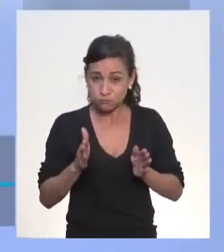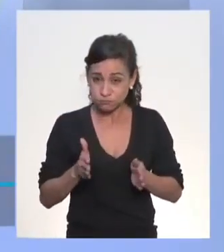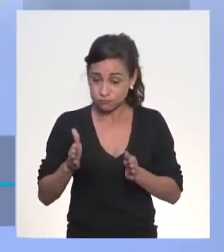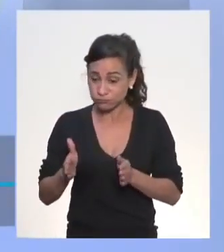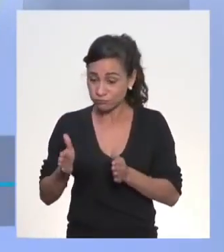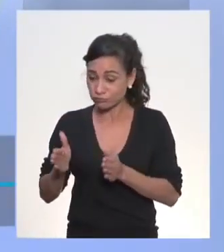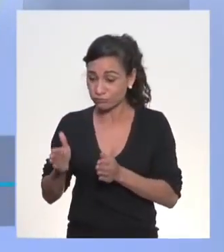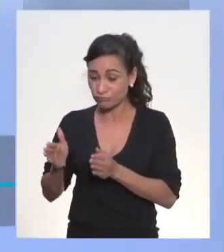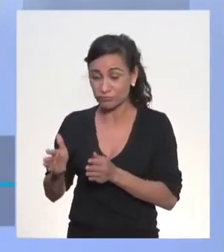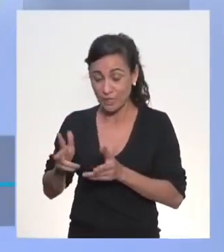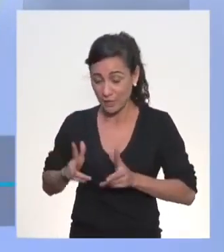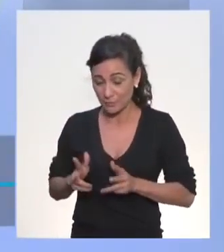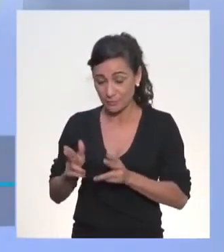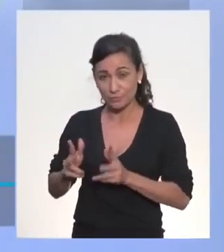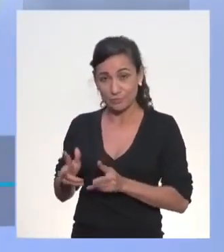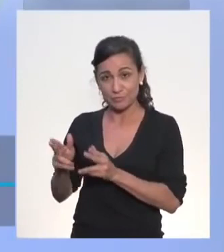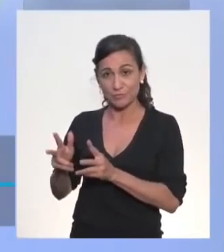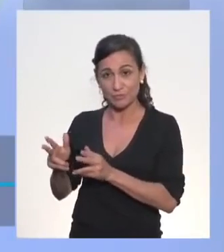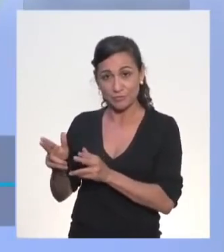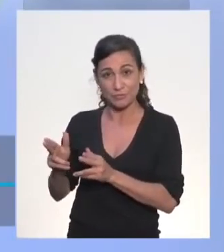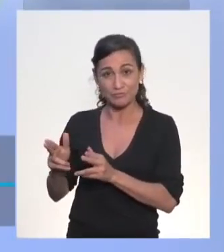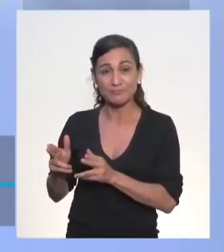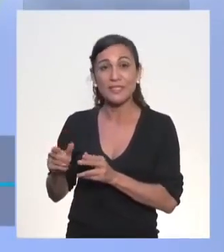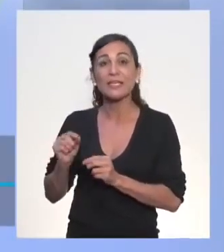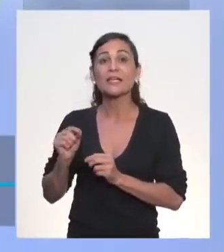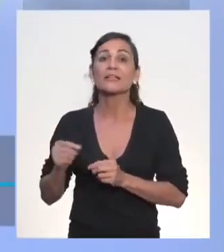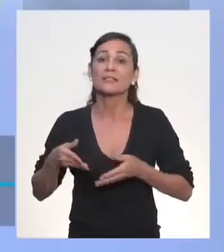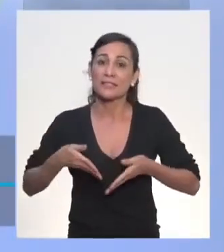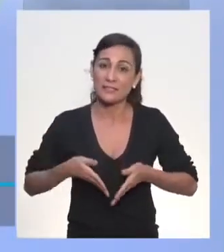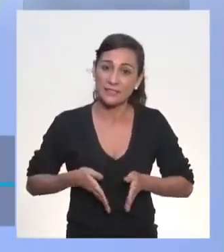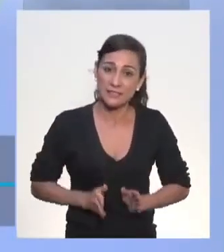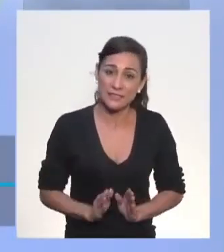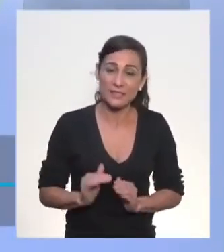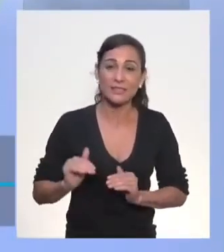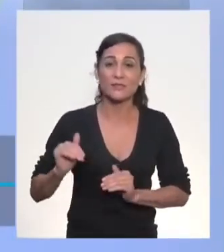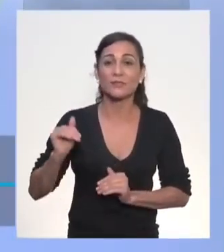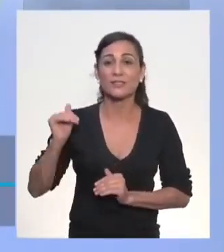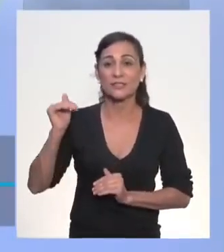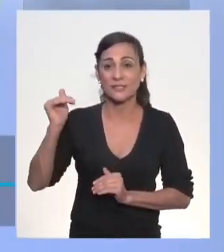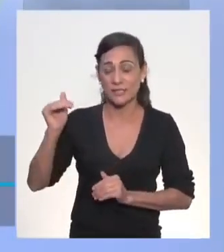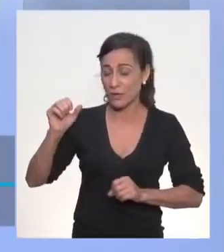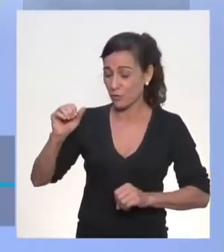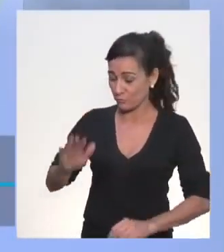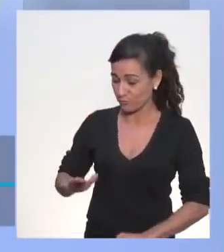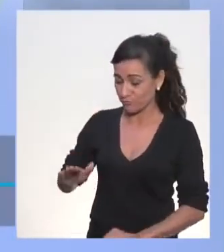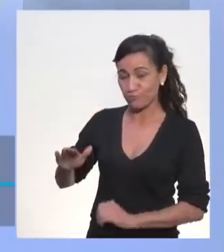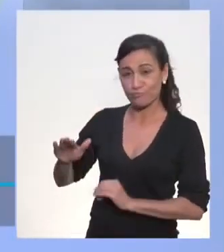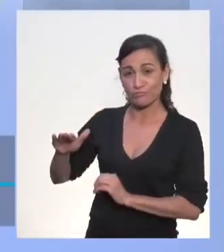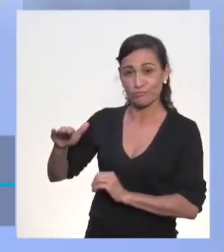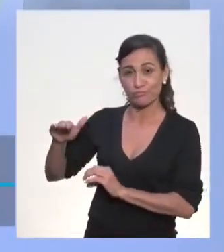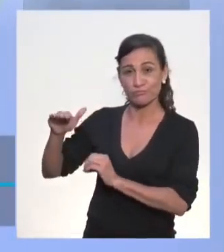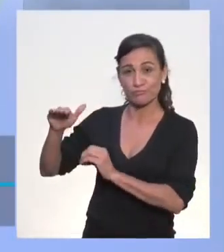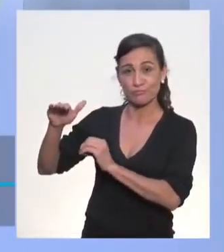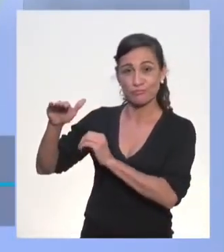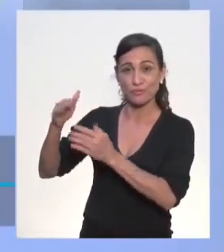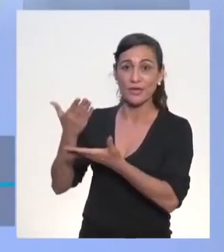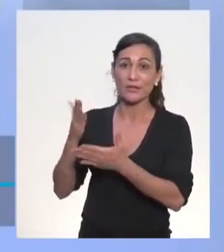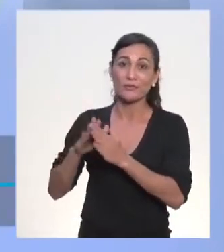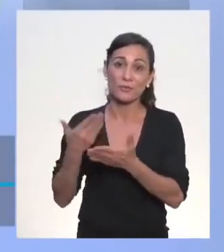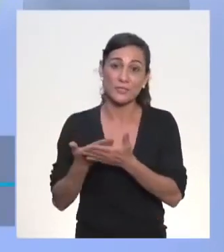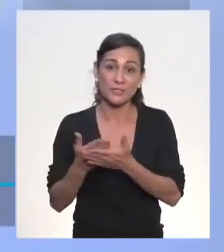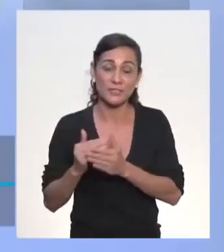depois do outro, de maneira bem tranquila, olha, nasceu, cresceu, aprendeu, foi para a escola,